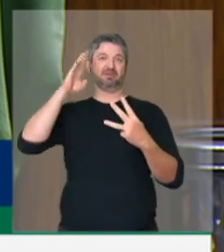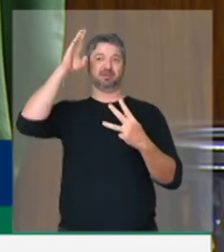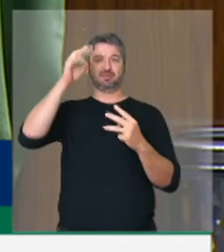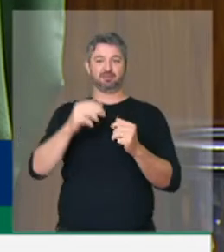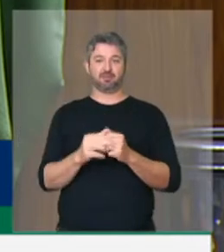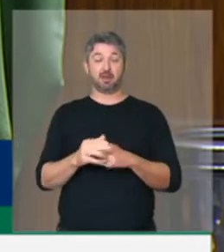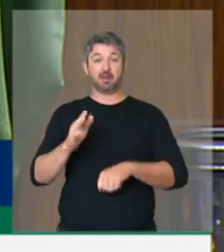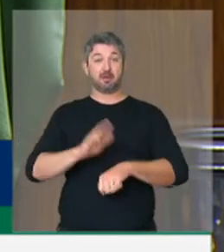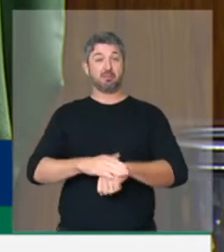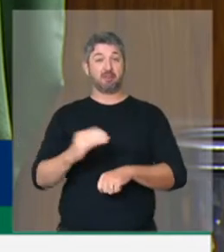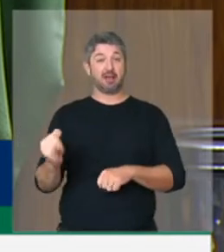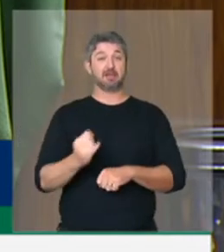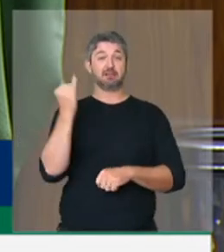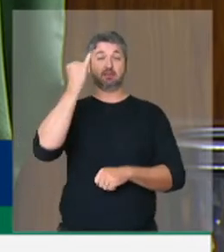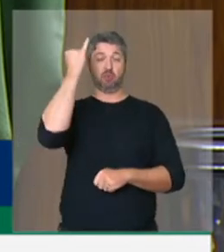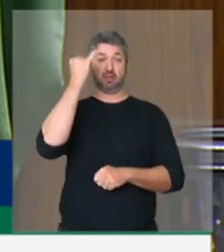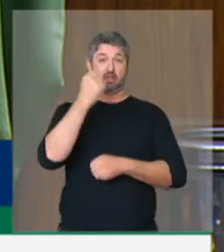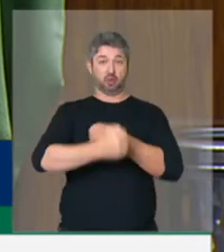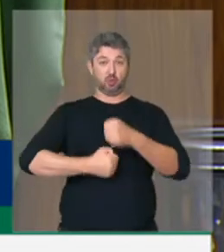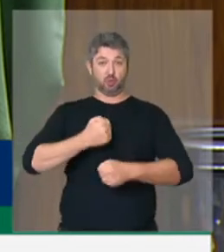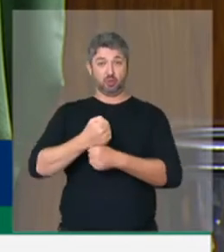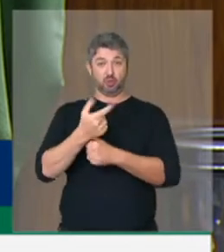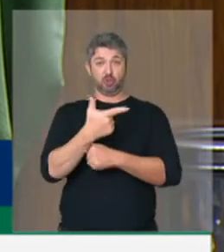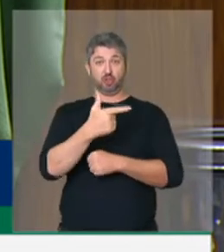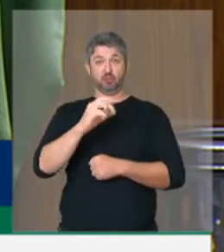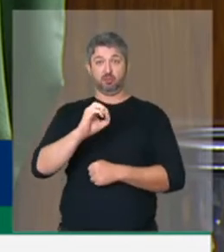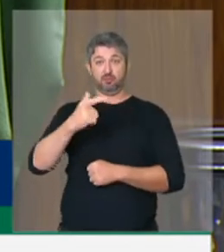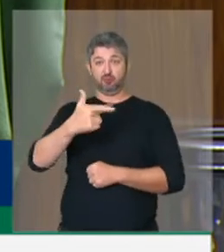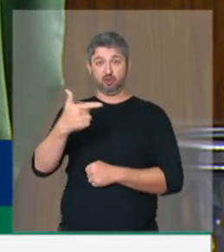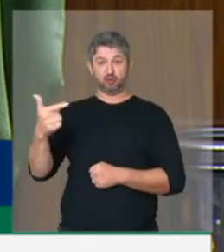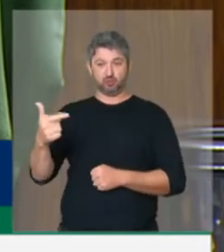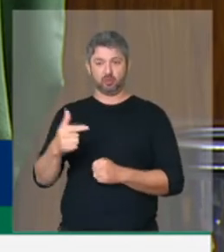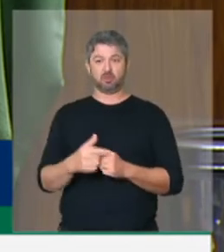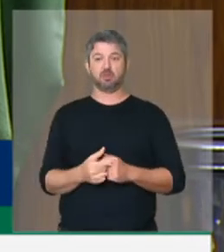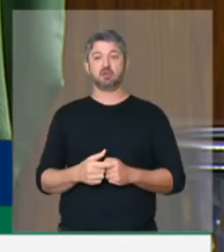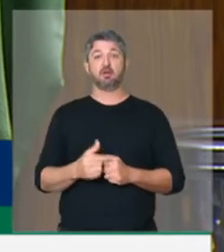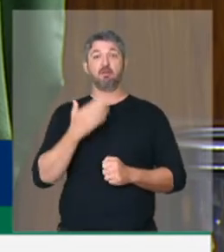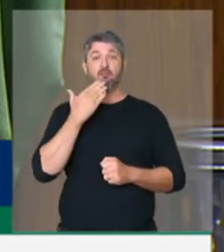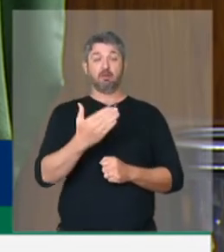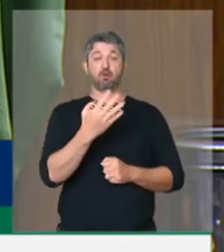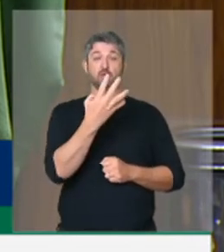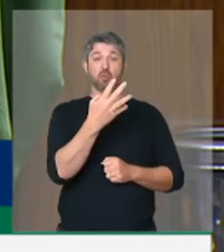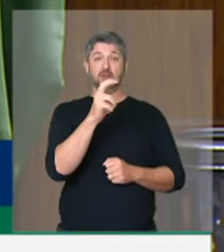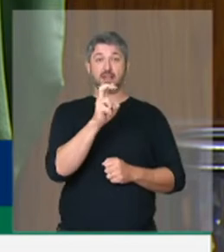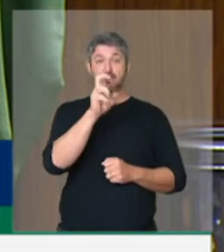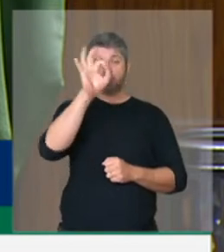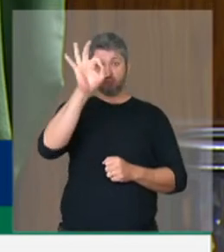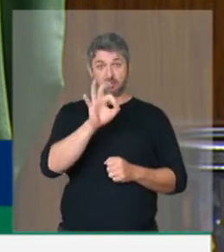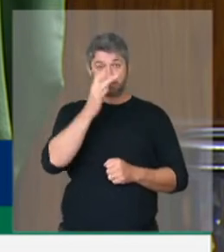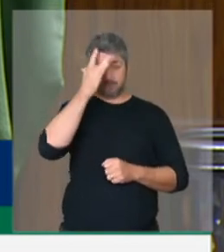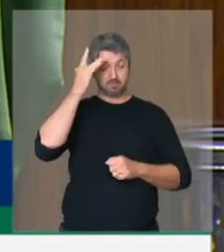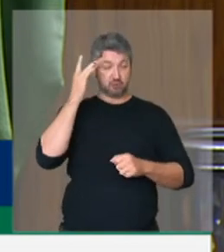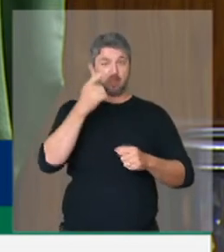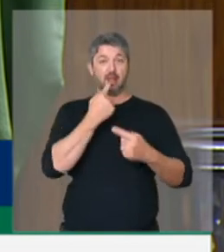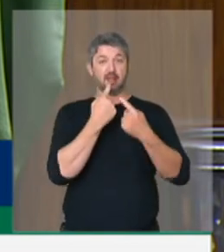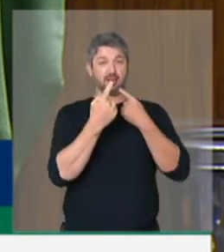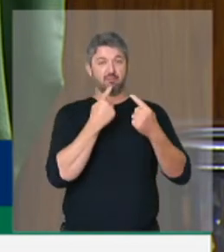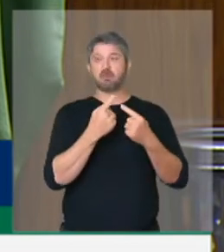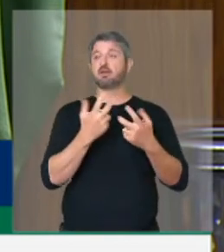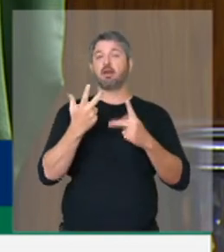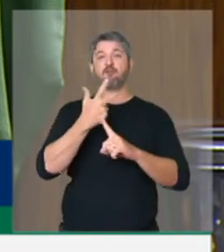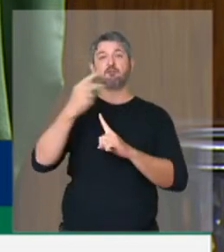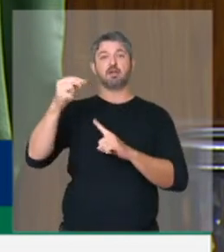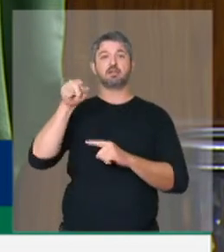mais importante em 2022, para 45% dos entrevistados, é derrotar